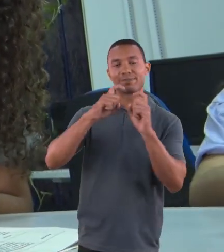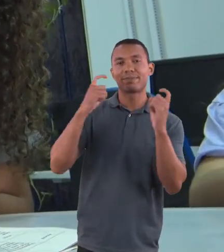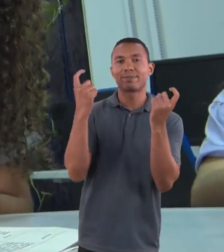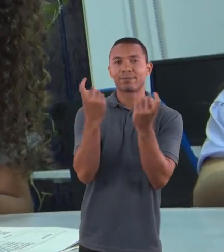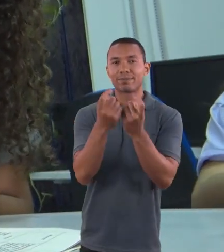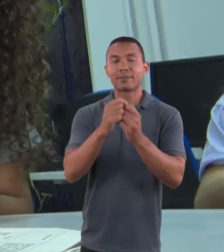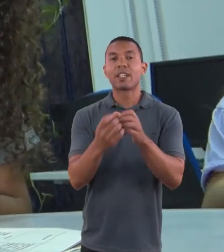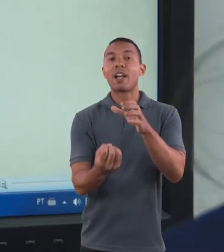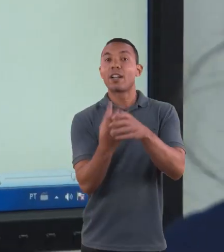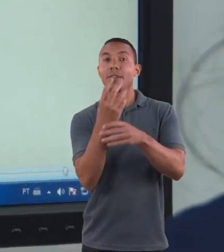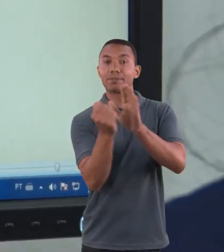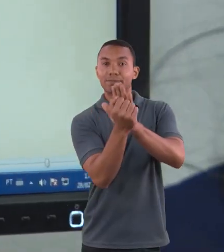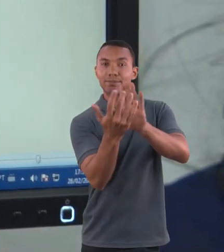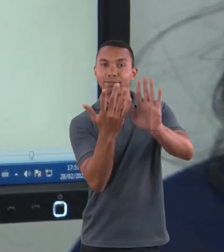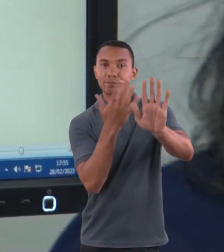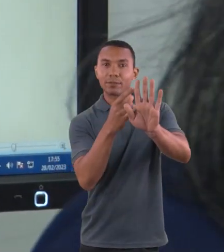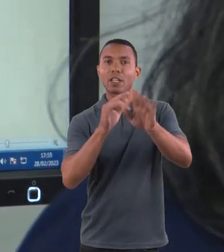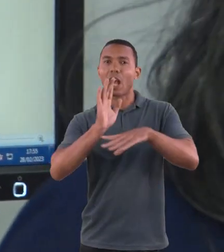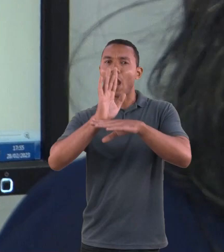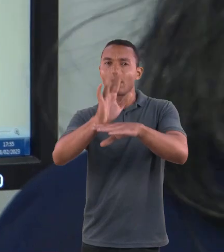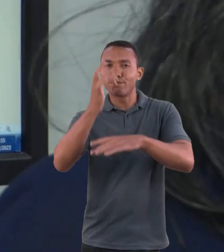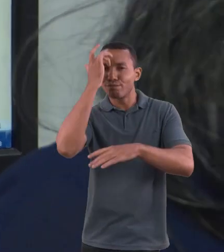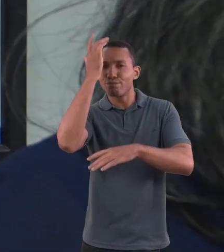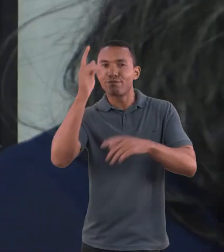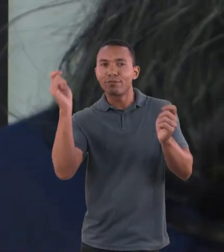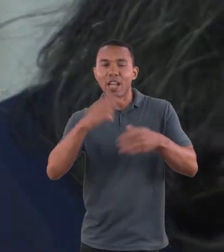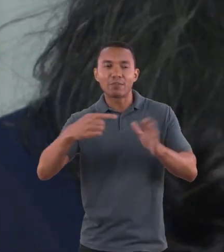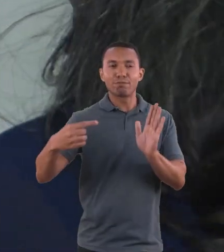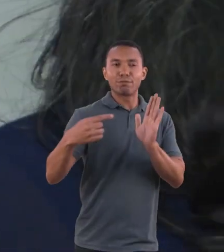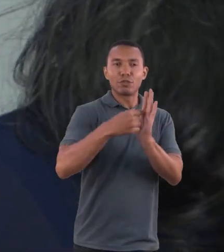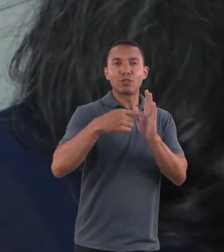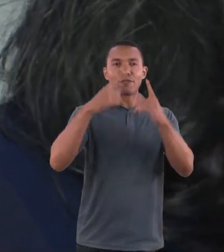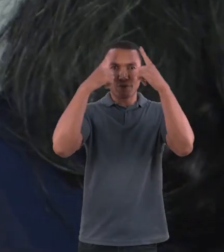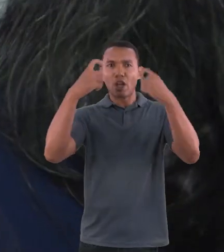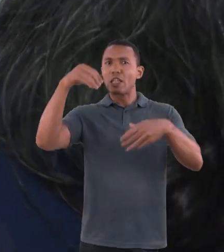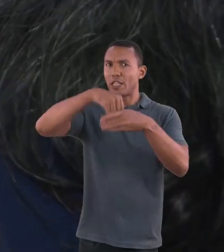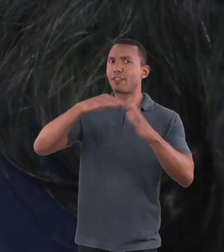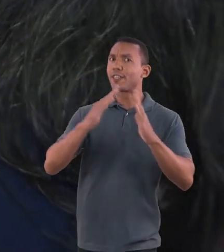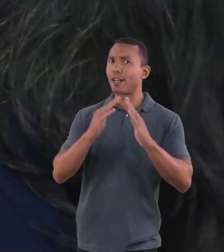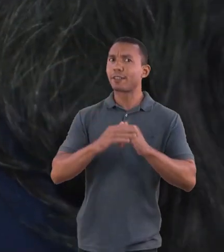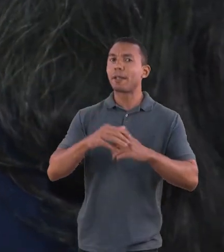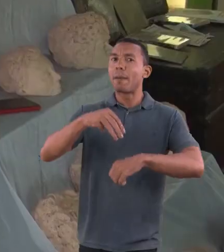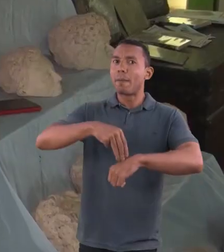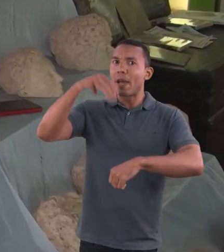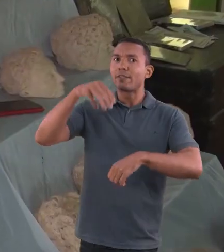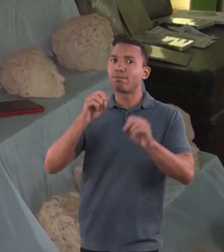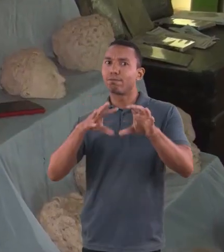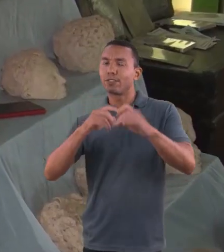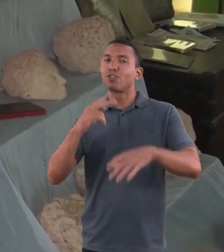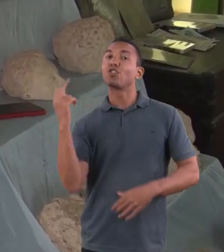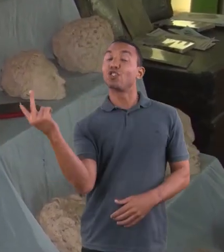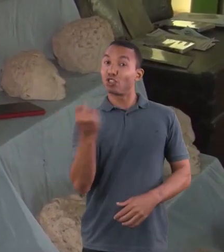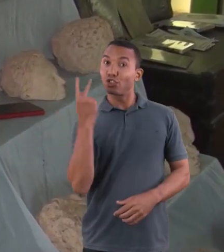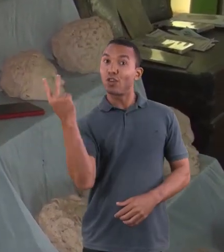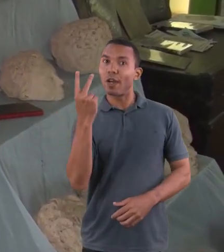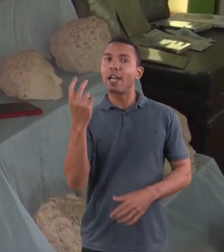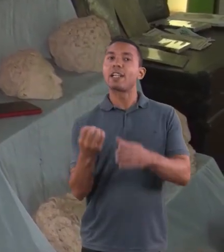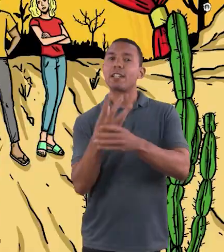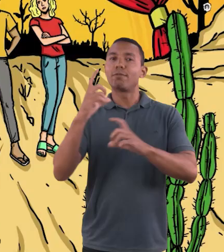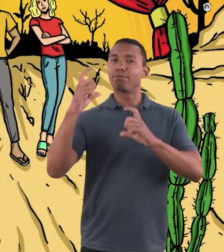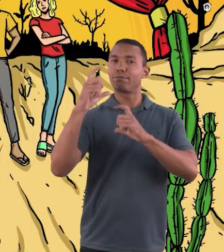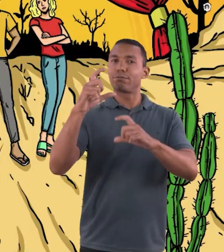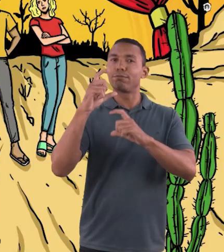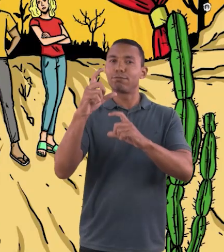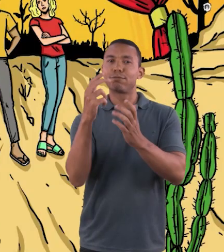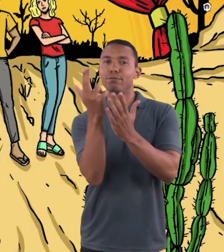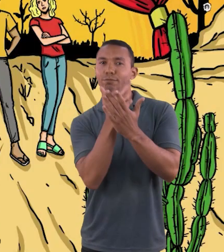e sexualidade cria aplicativo para facilitar as denúncias de violência doméstica. Mestranda em ensino de história